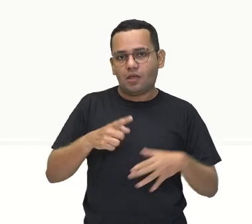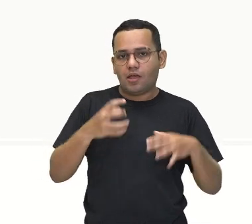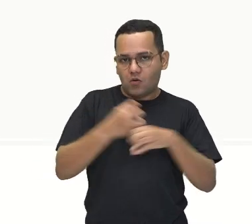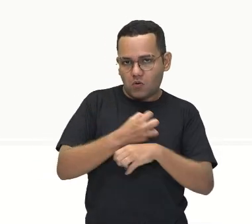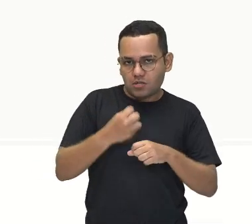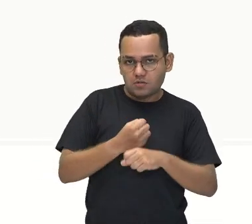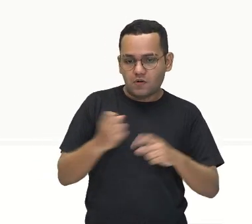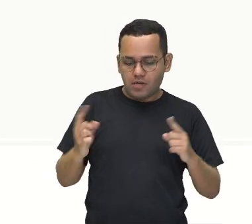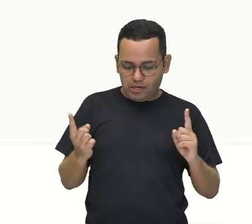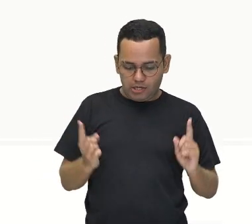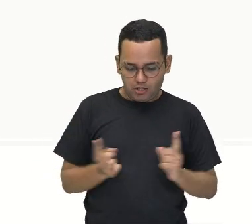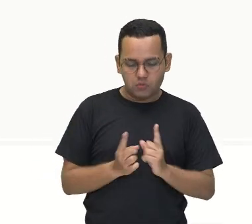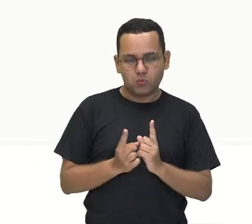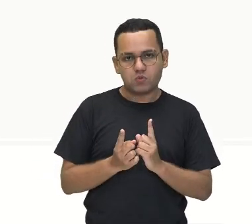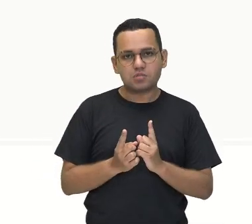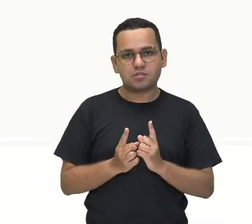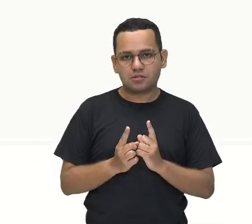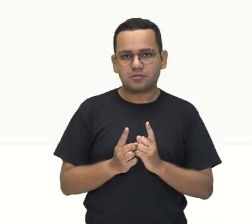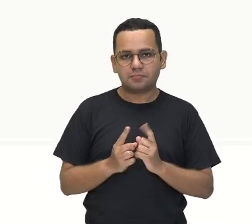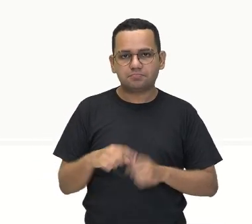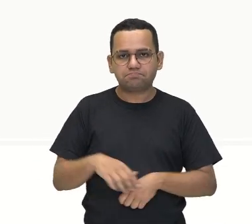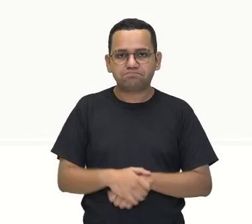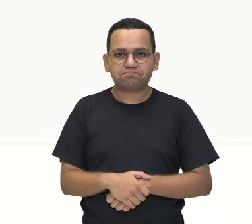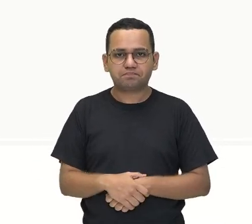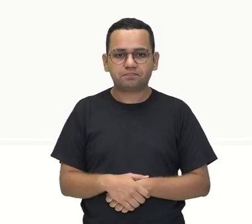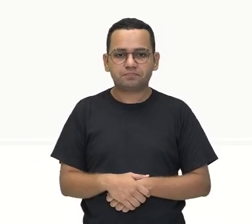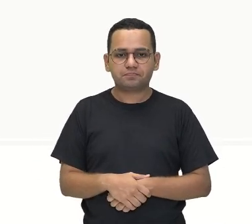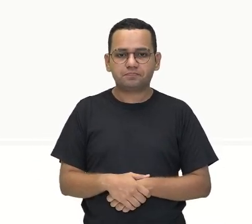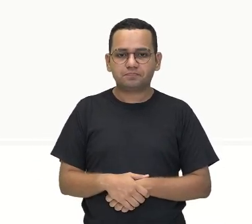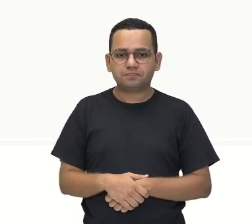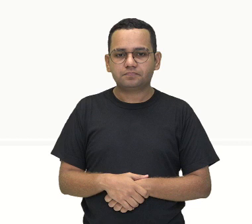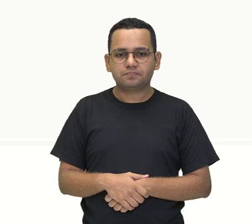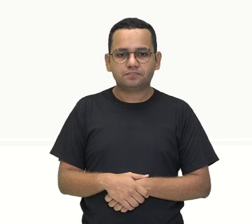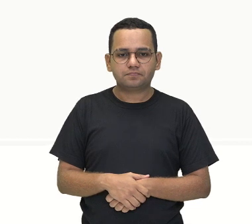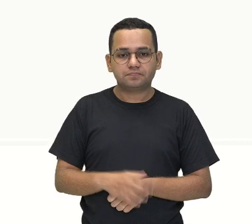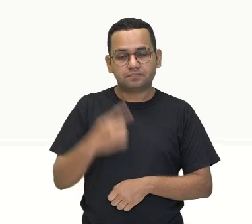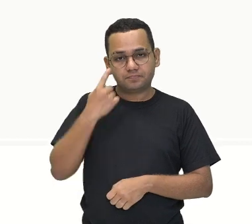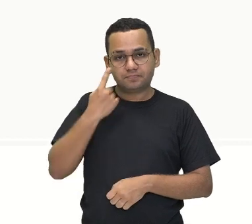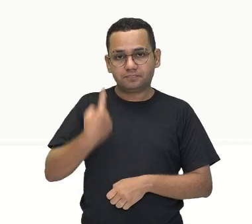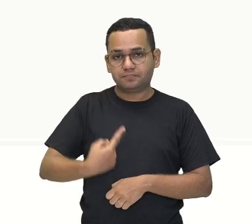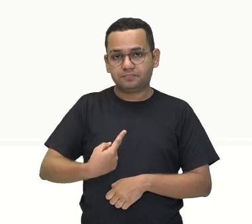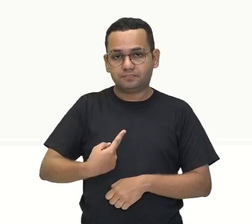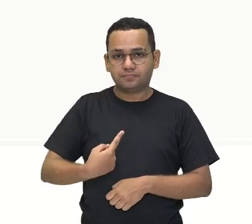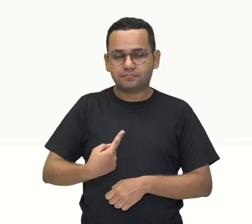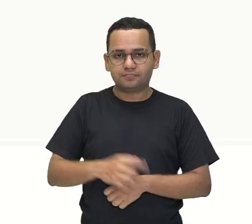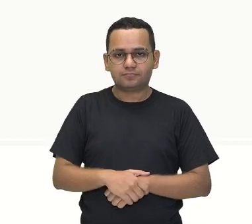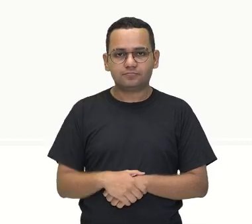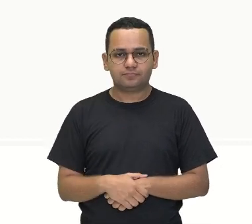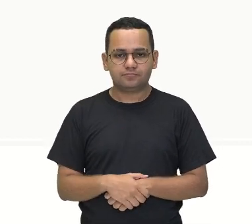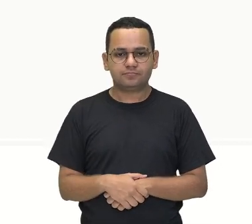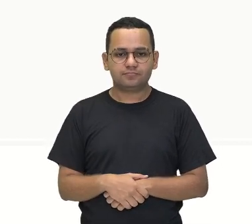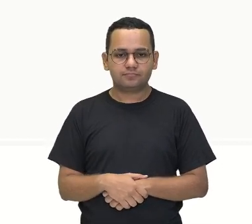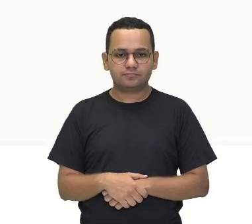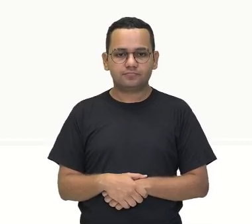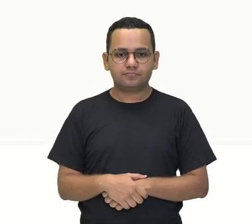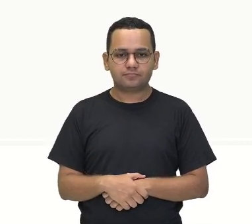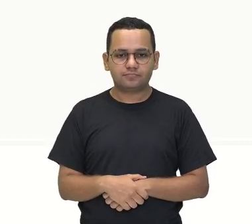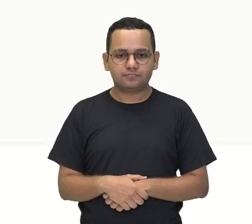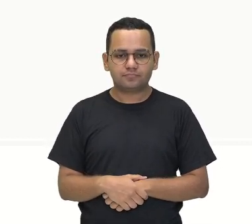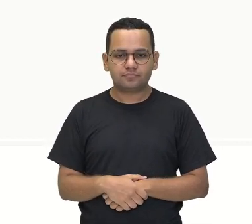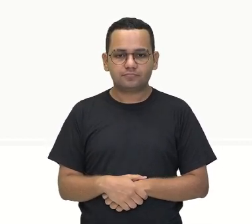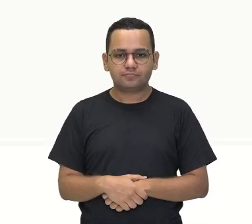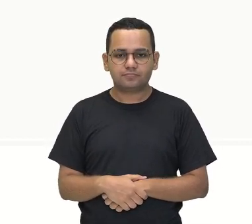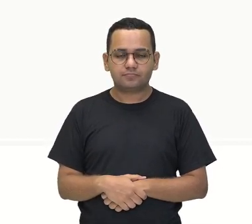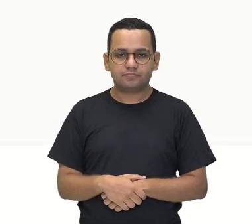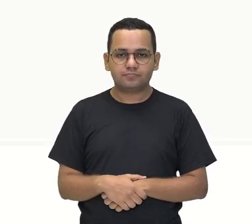reduzida da reta, tá? Isso aqui é o que nós chamamos de equação reduzida da